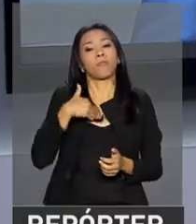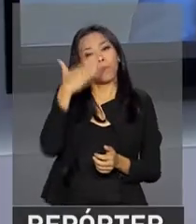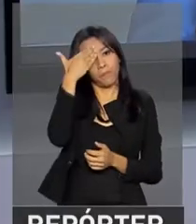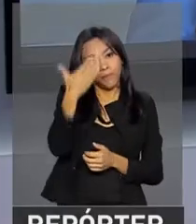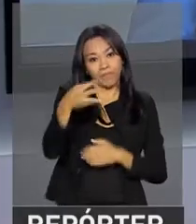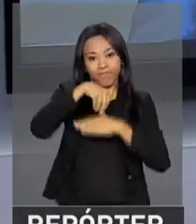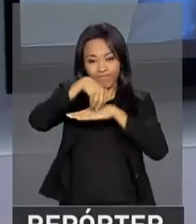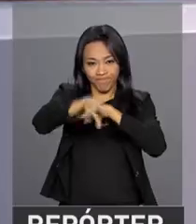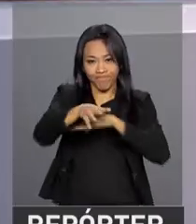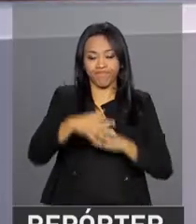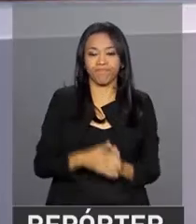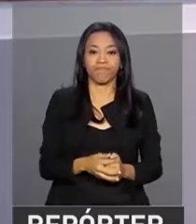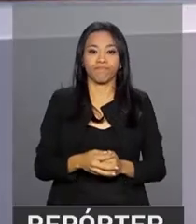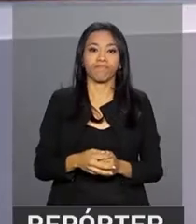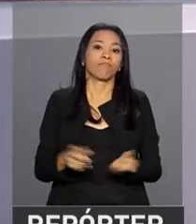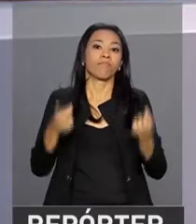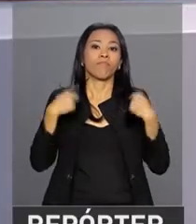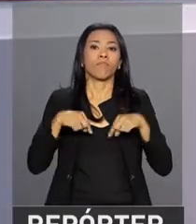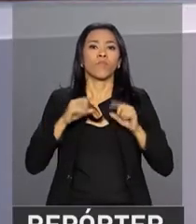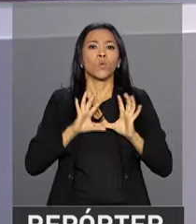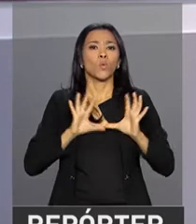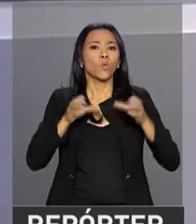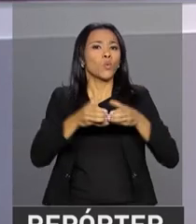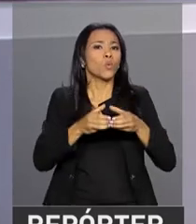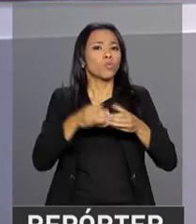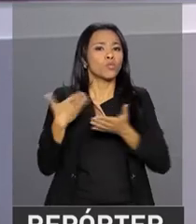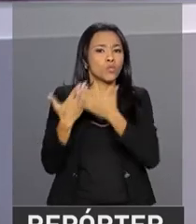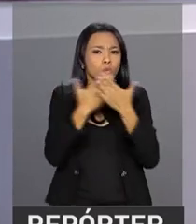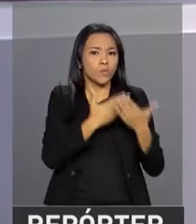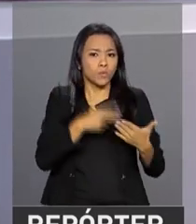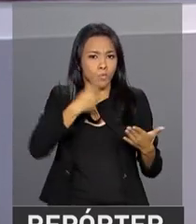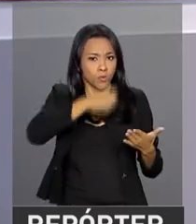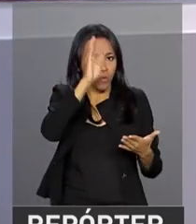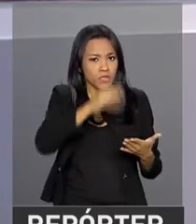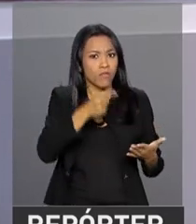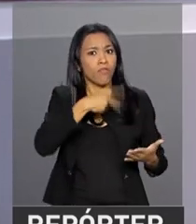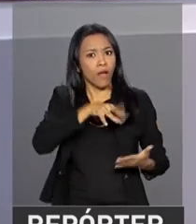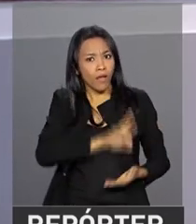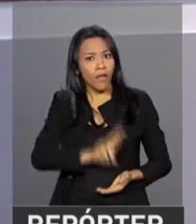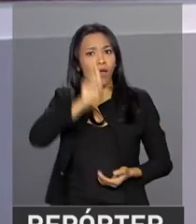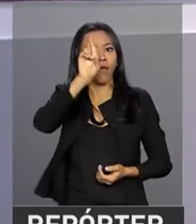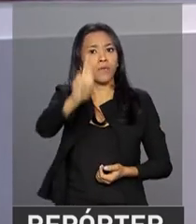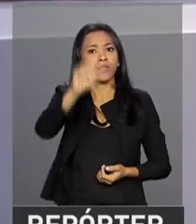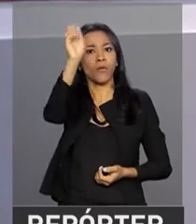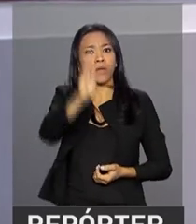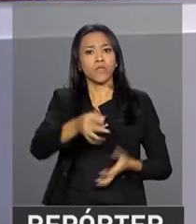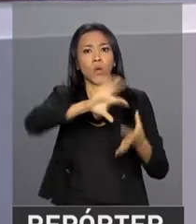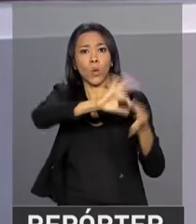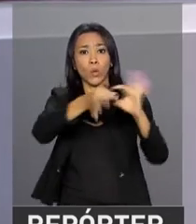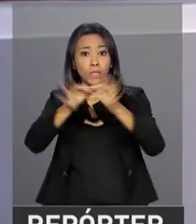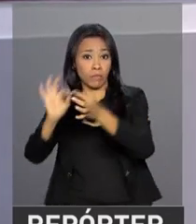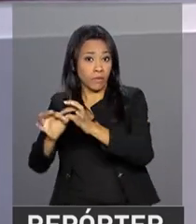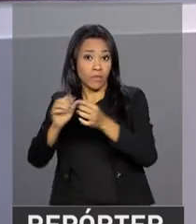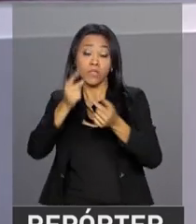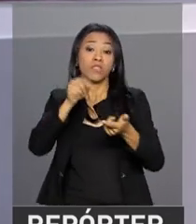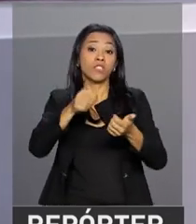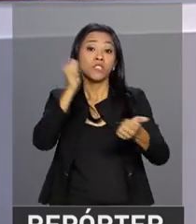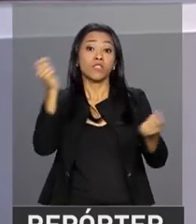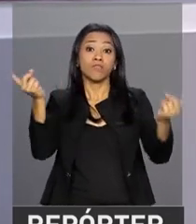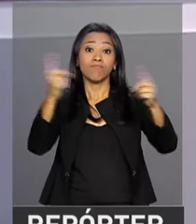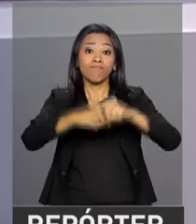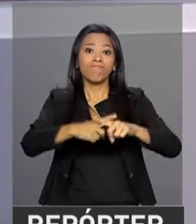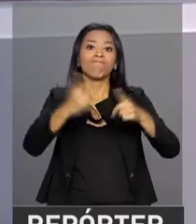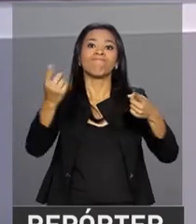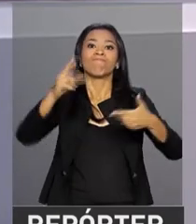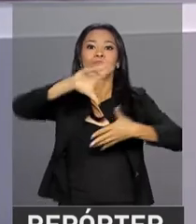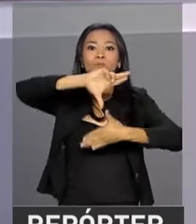pelas informações, João. E um grupo de estudantes brasileiros vai representar o Brasil na Olimpíada Latino-Americana de Astronomia